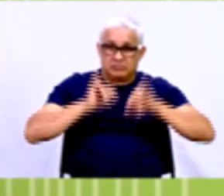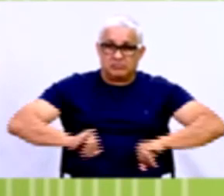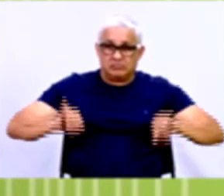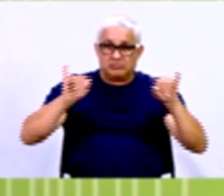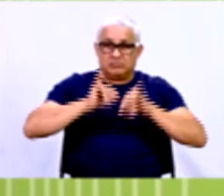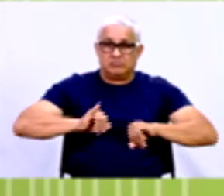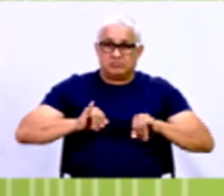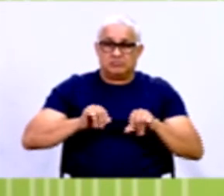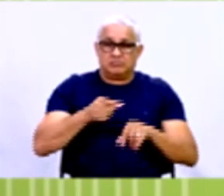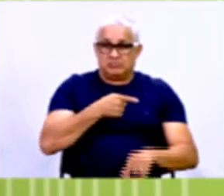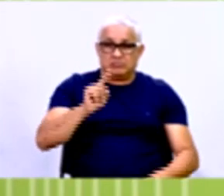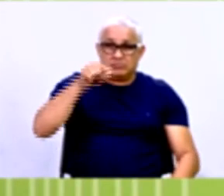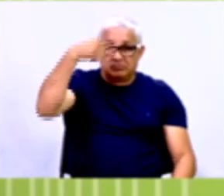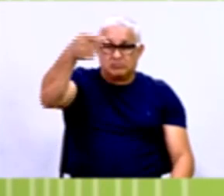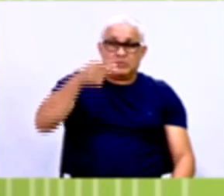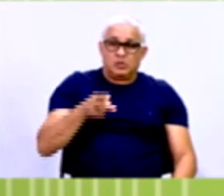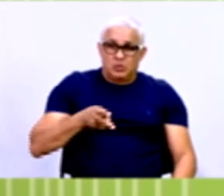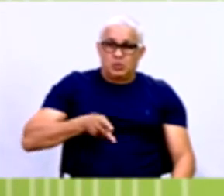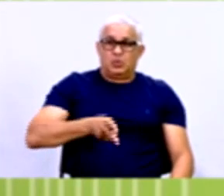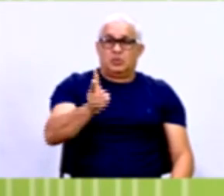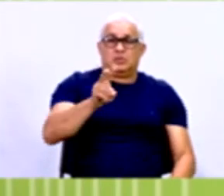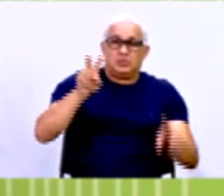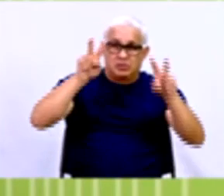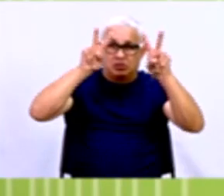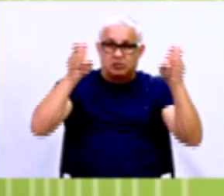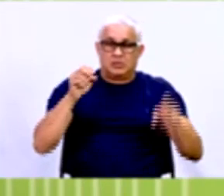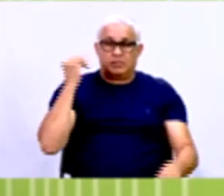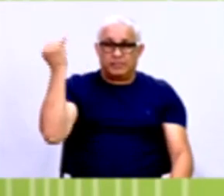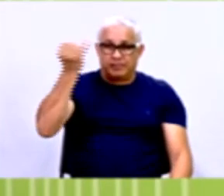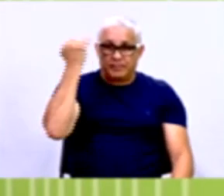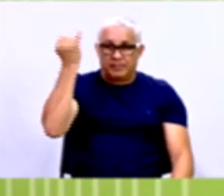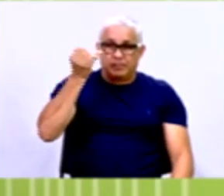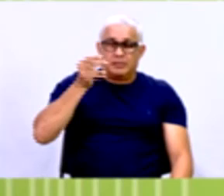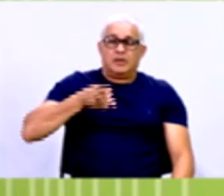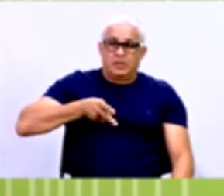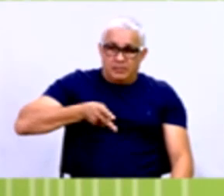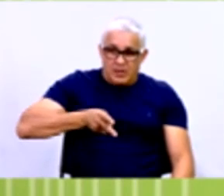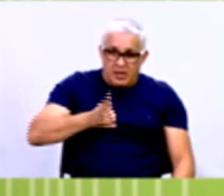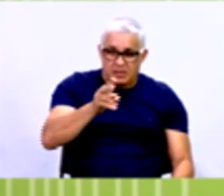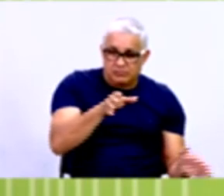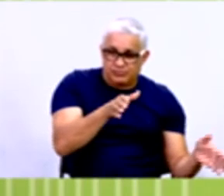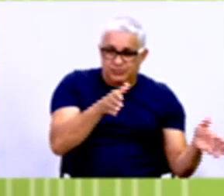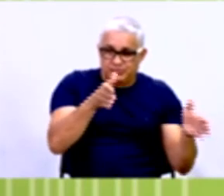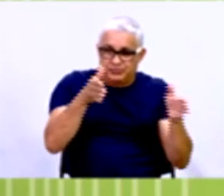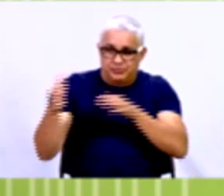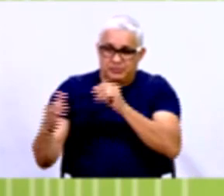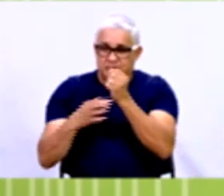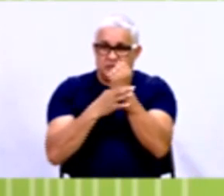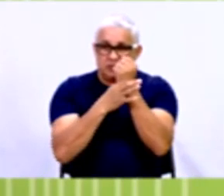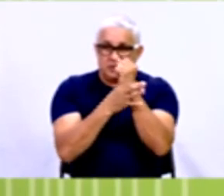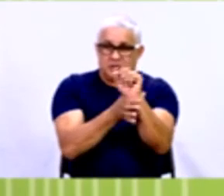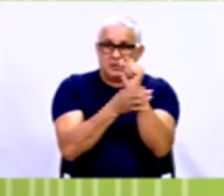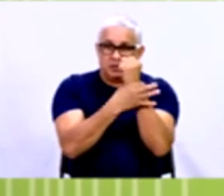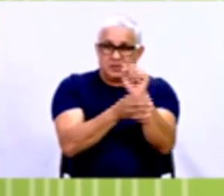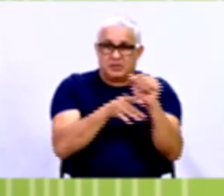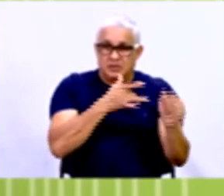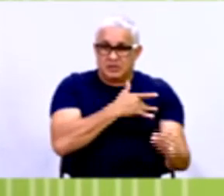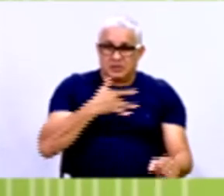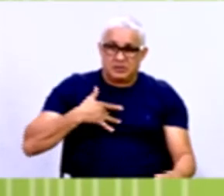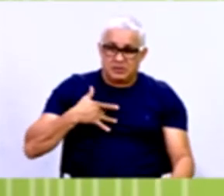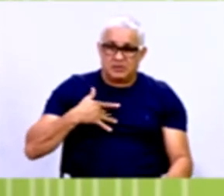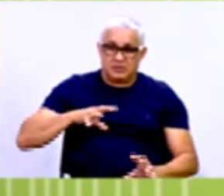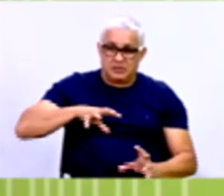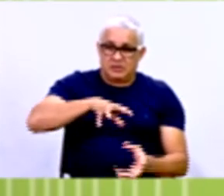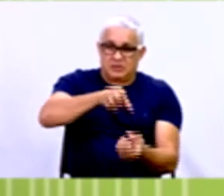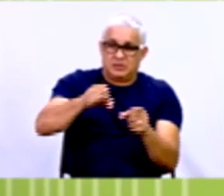bom? E semana que vem nós vamos continuar com um tema muito importante também, dando continuidade a essas questões de segurança e saúde e meio